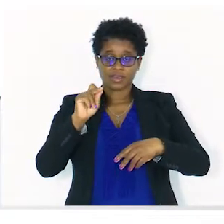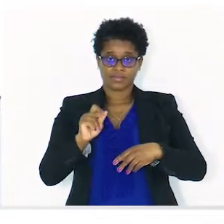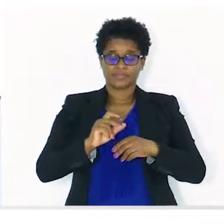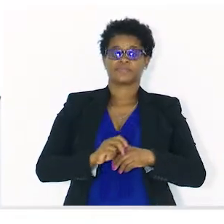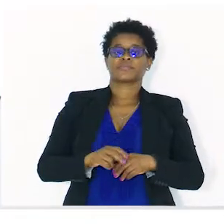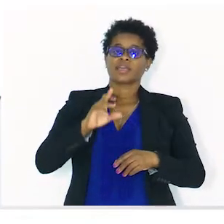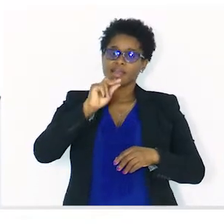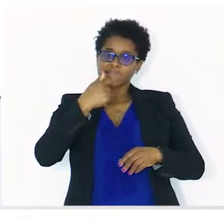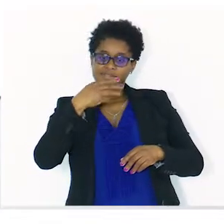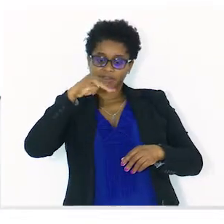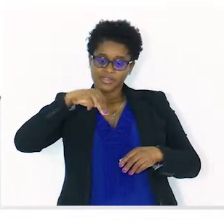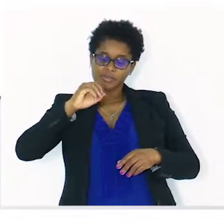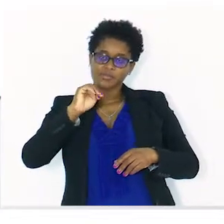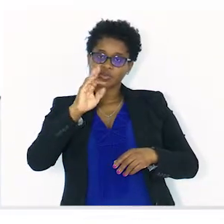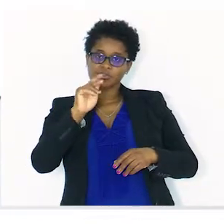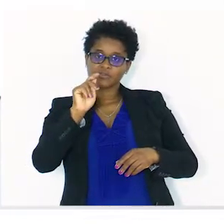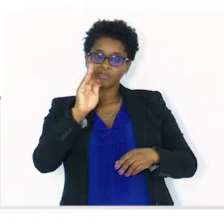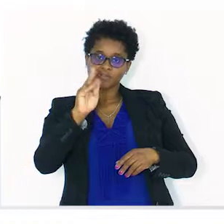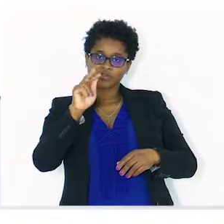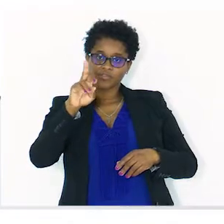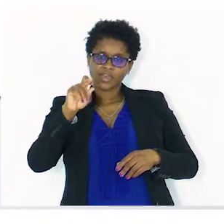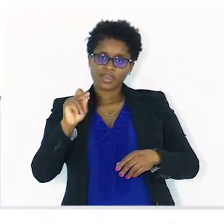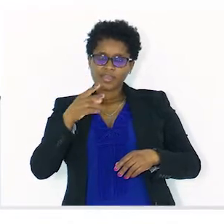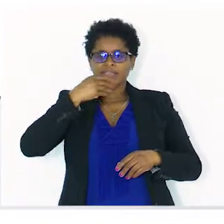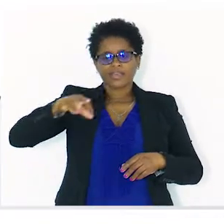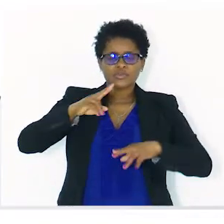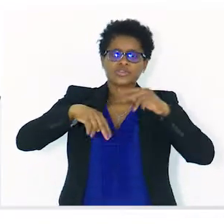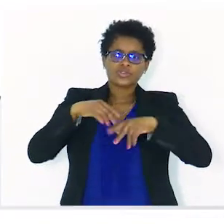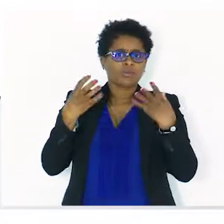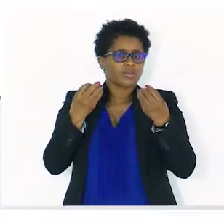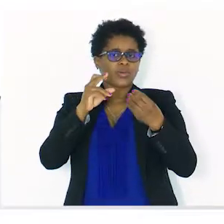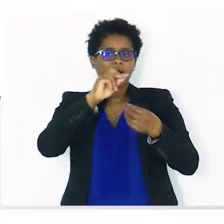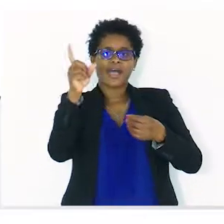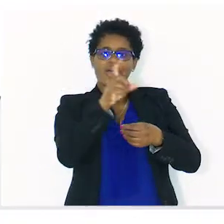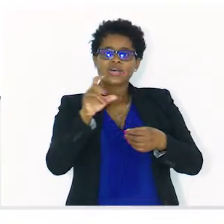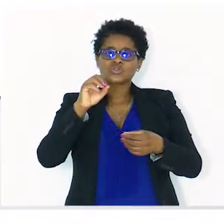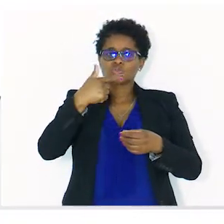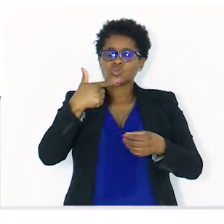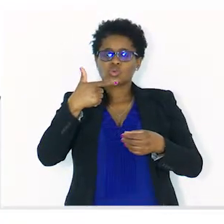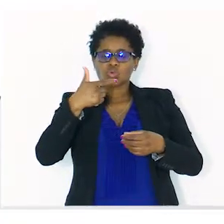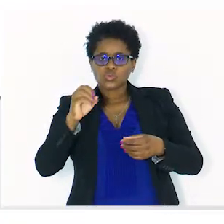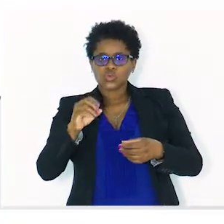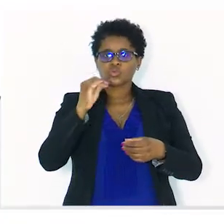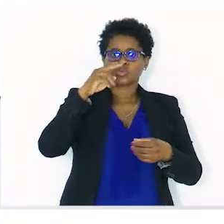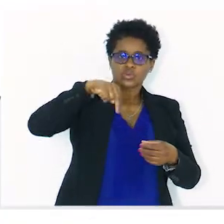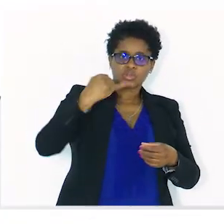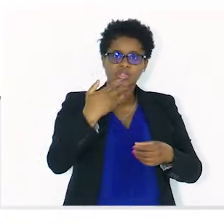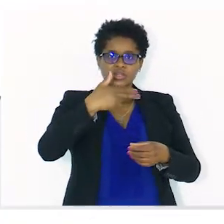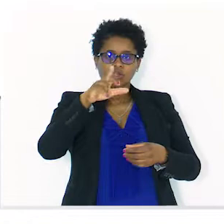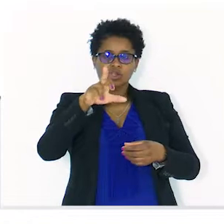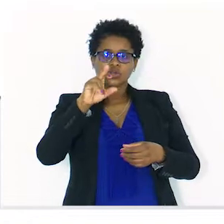A atmosfera terrestre ela é constituída maioritariamente por azoto ou nitrogênio, que é o gás mais abundante.